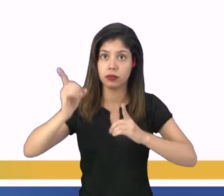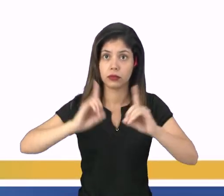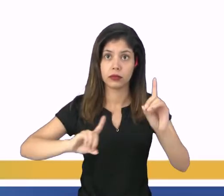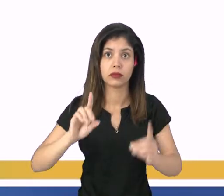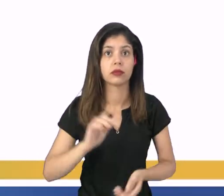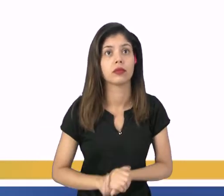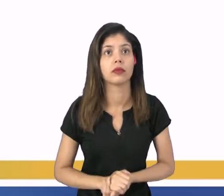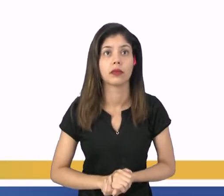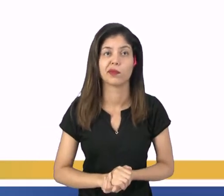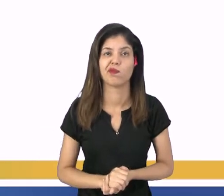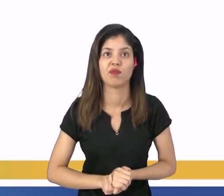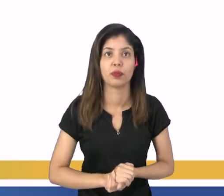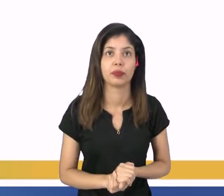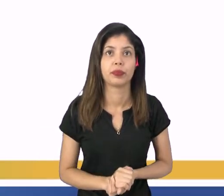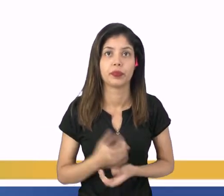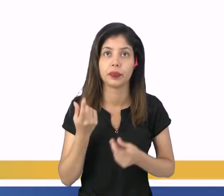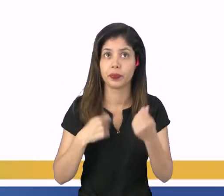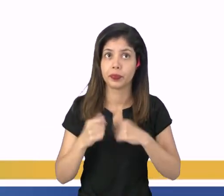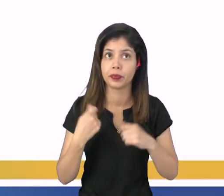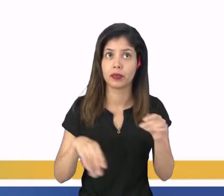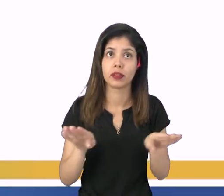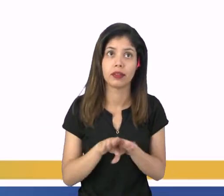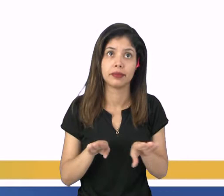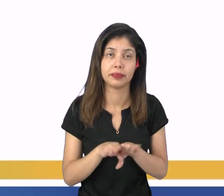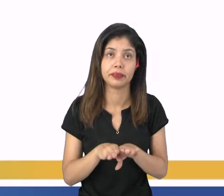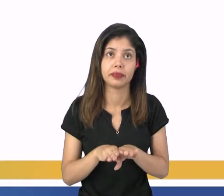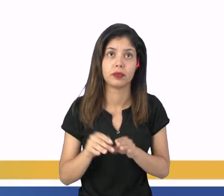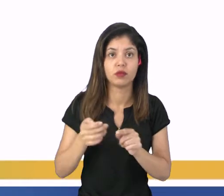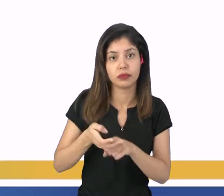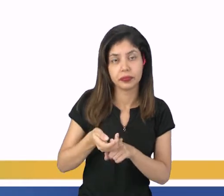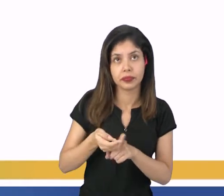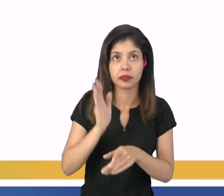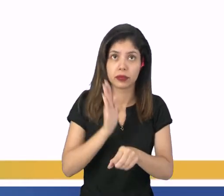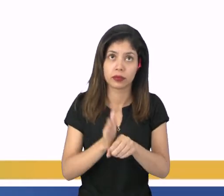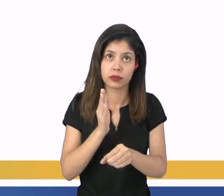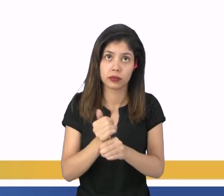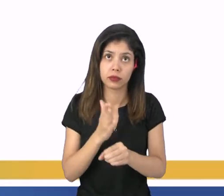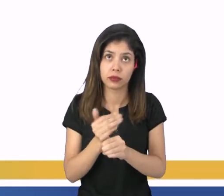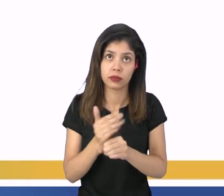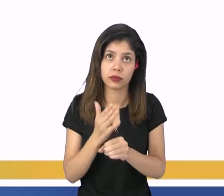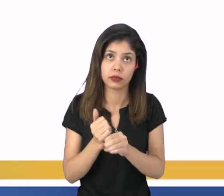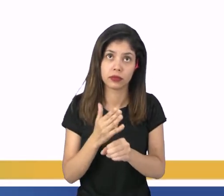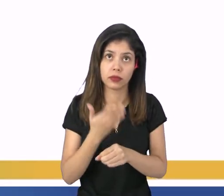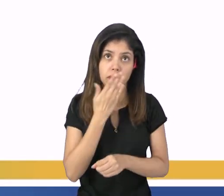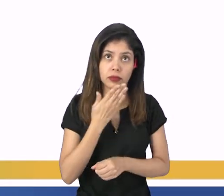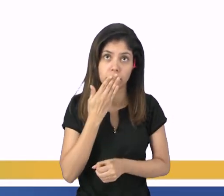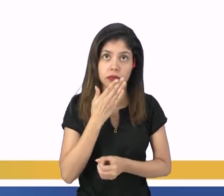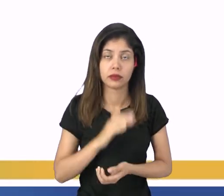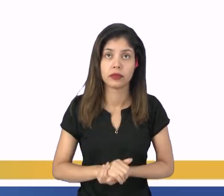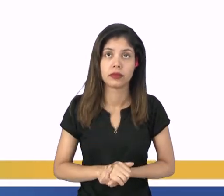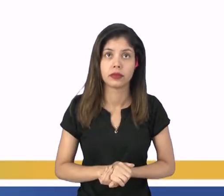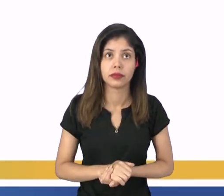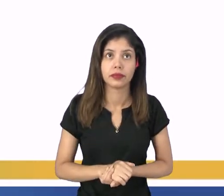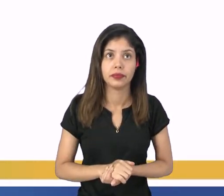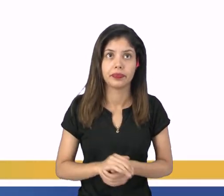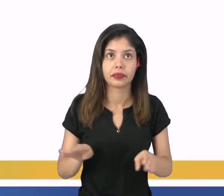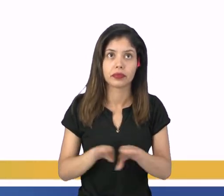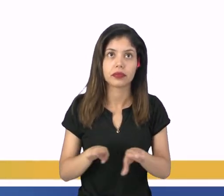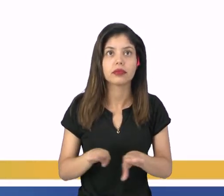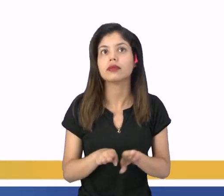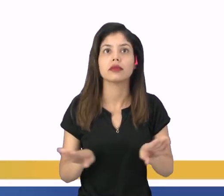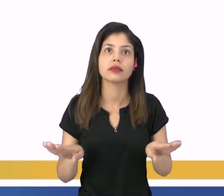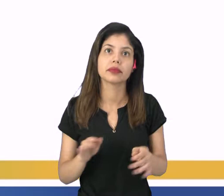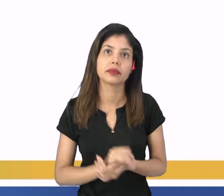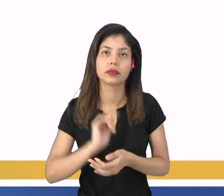economia. Vamos ter aqui a agricultura, a base de milho, batata doce, certo? Oleaginosas,